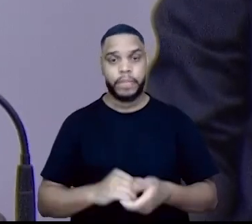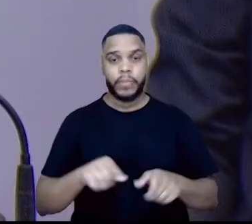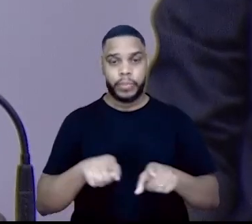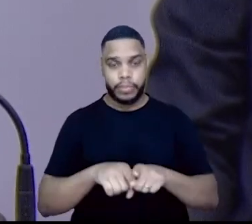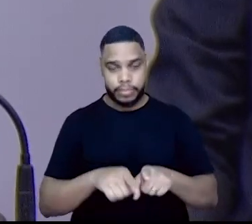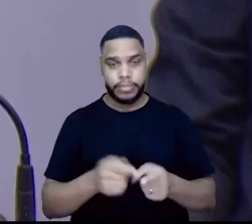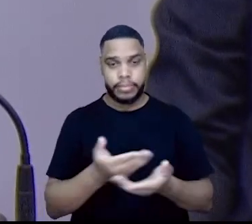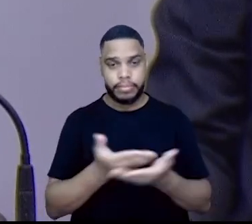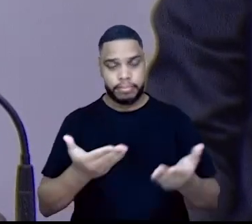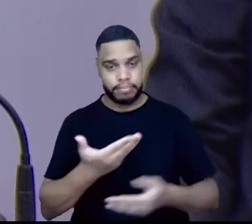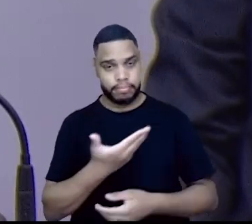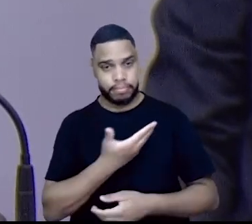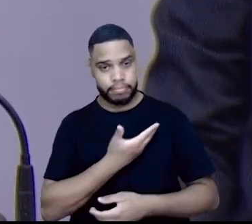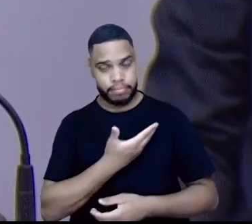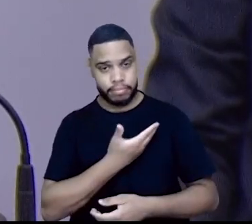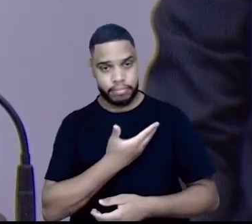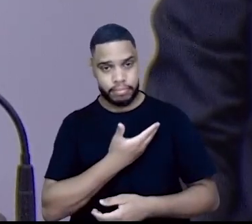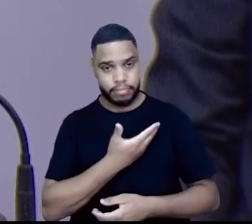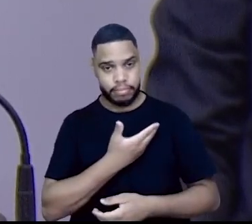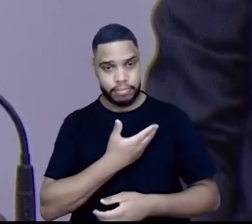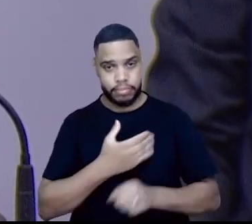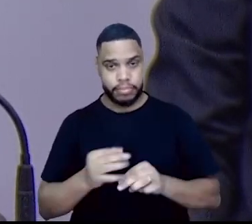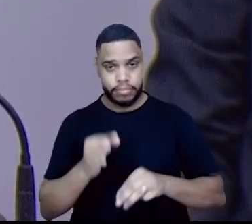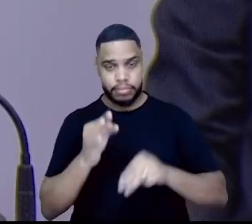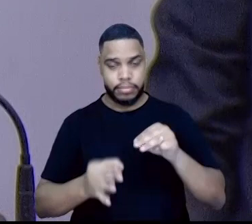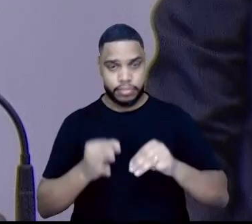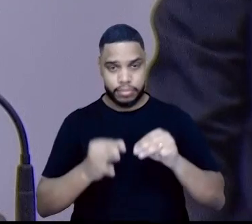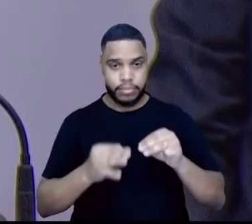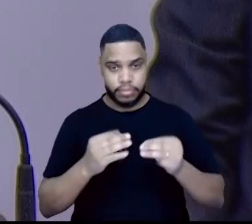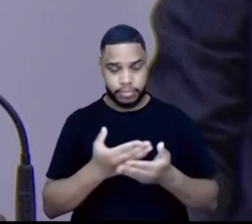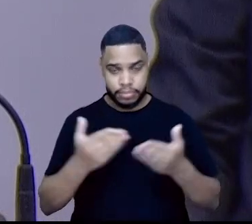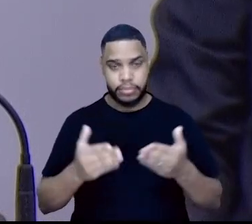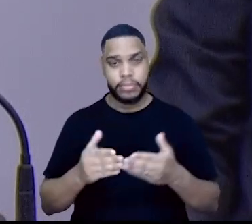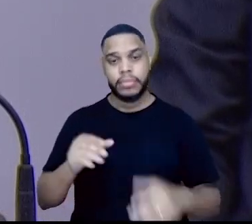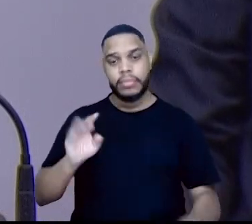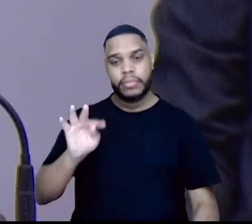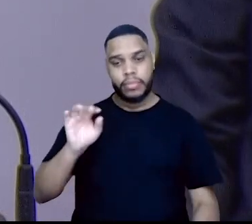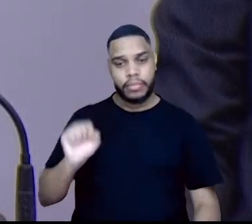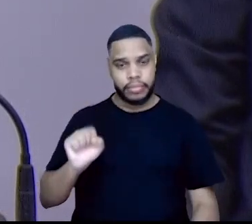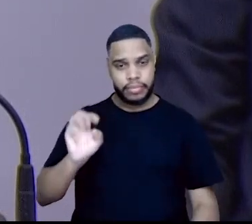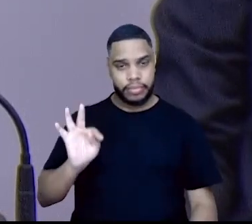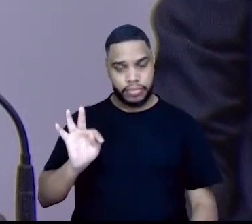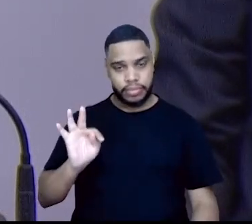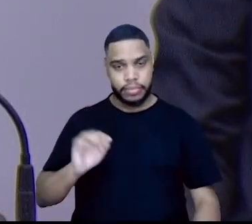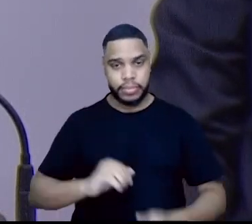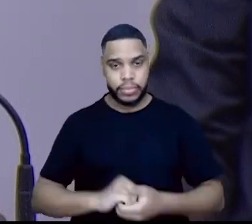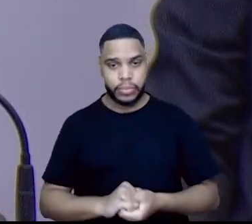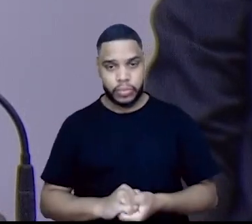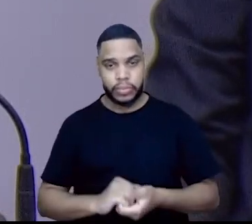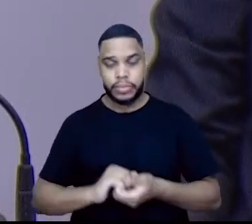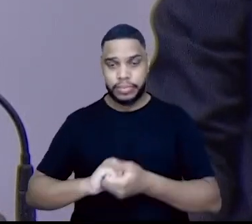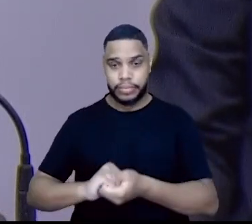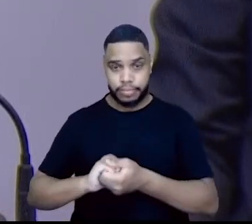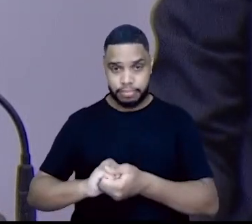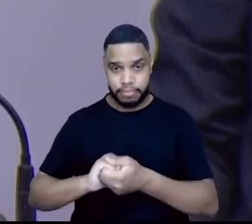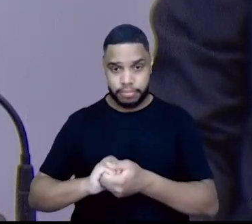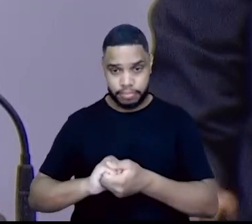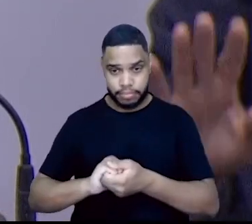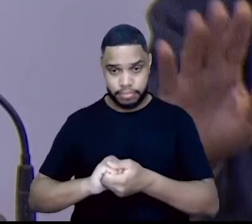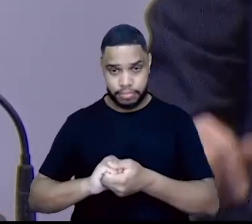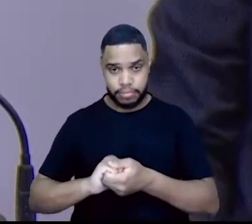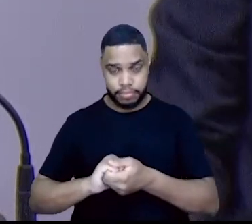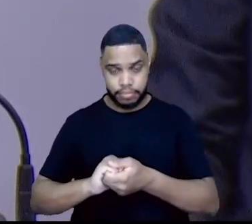queridos amigos, ministros e ministras do Tribunal Superior do Trabalho. Cumprimento ainda o